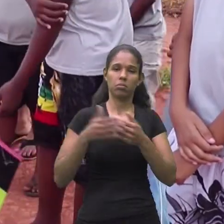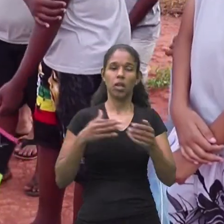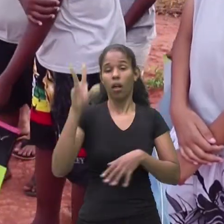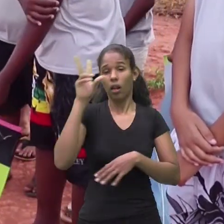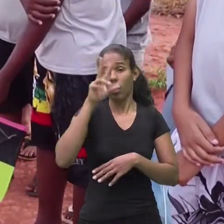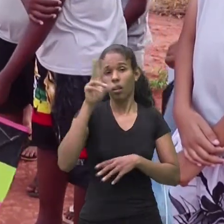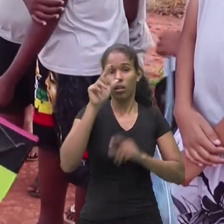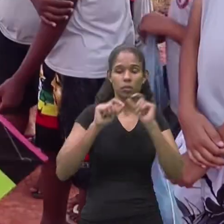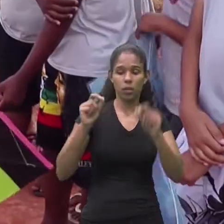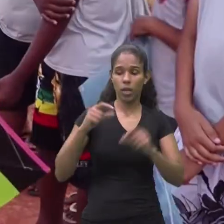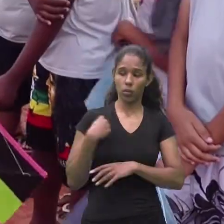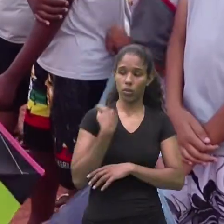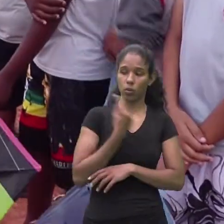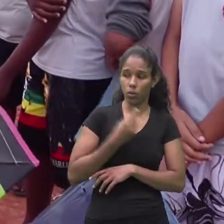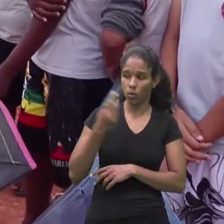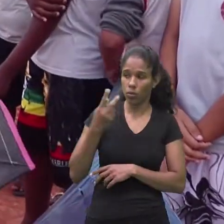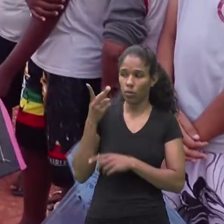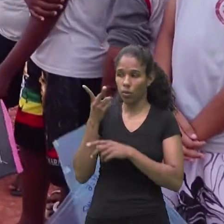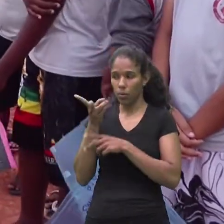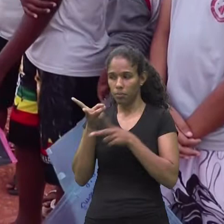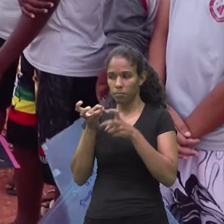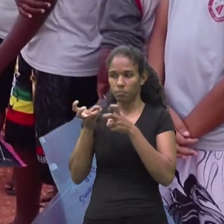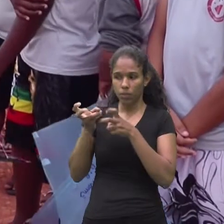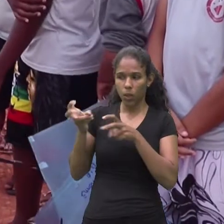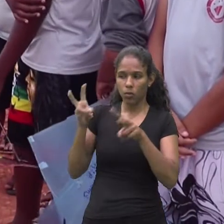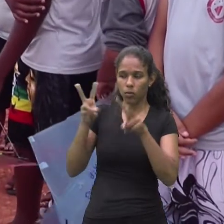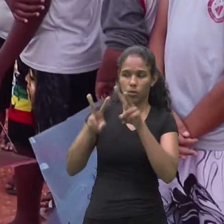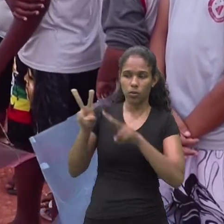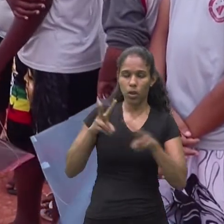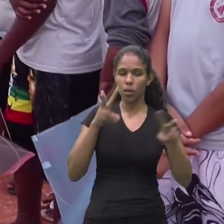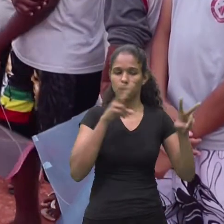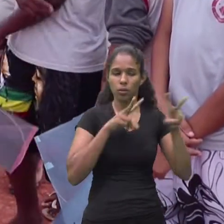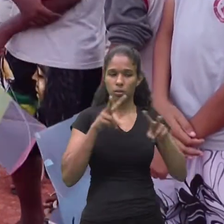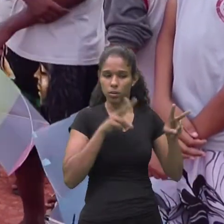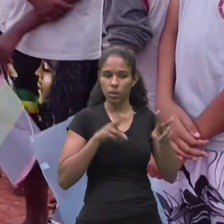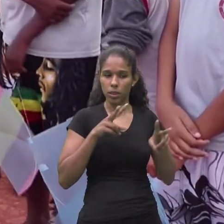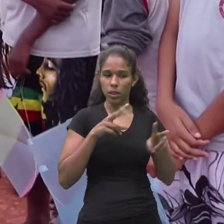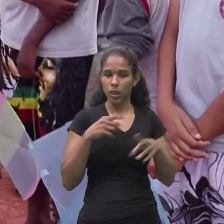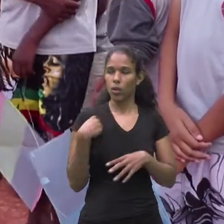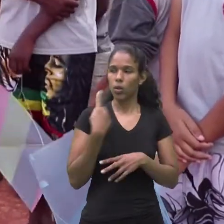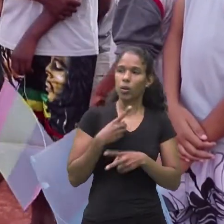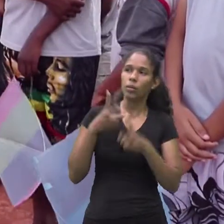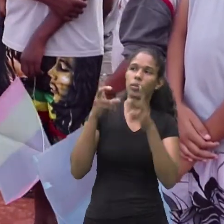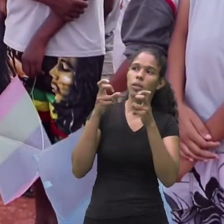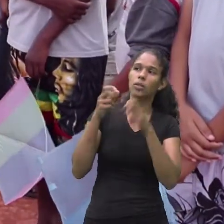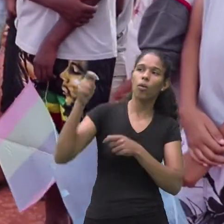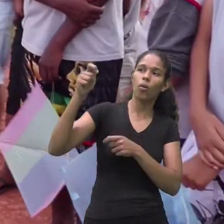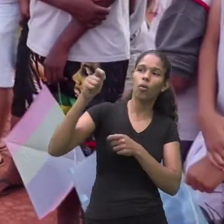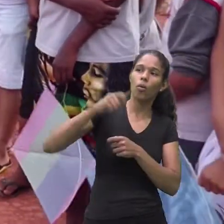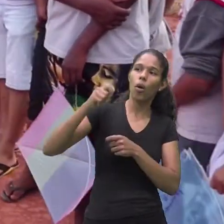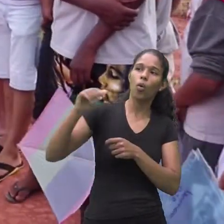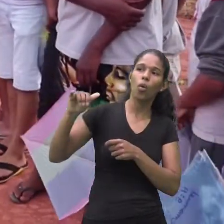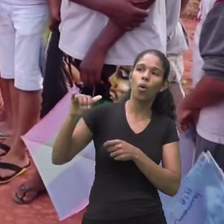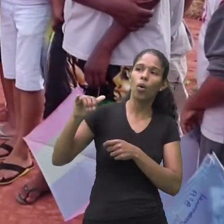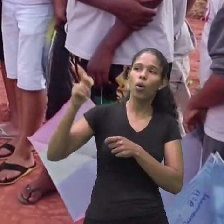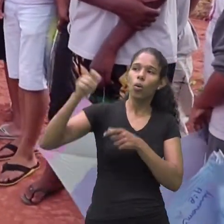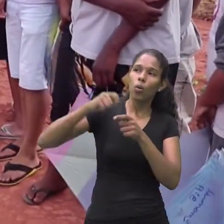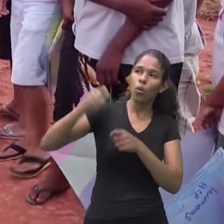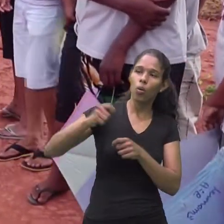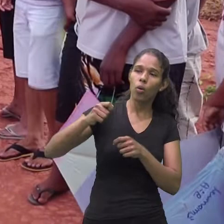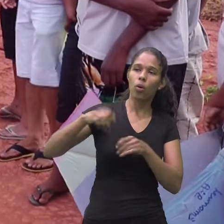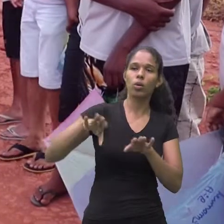estamos observando, né, o voo, estamos observando o tipo da pipa,